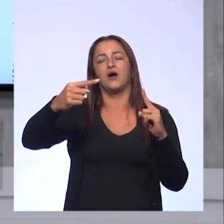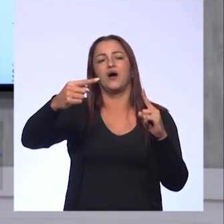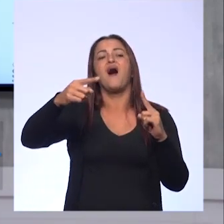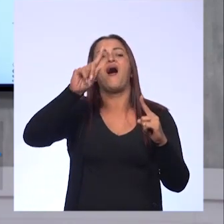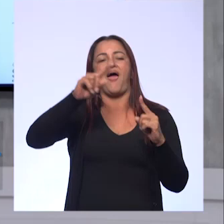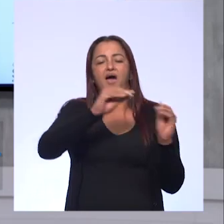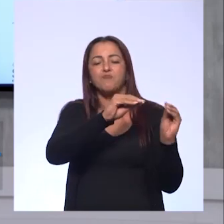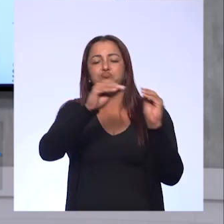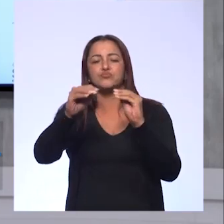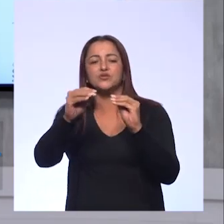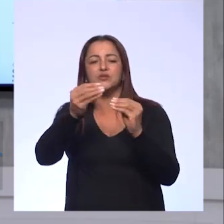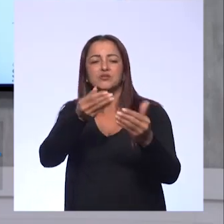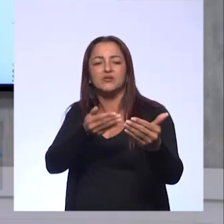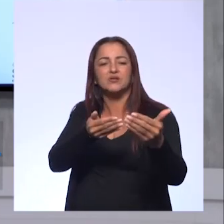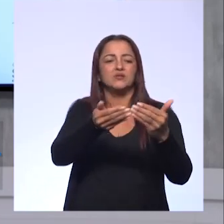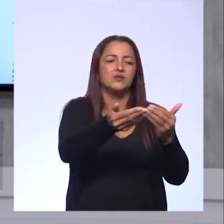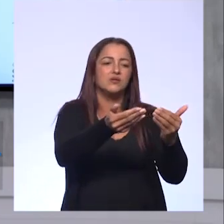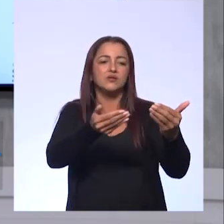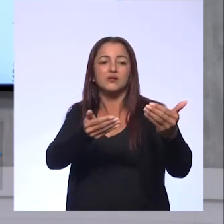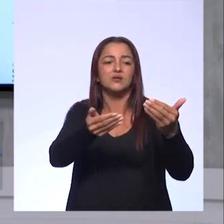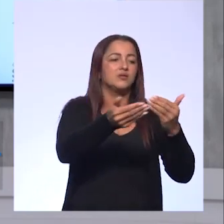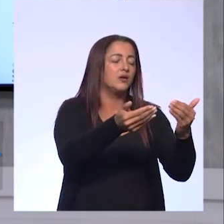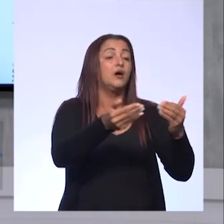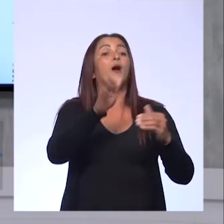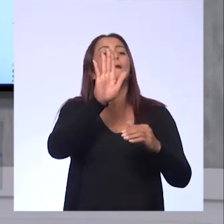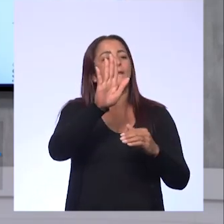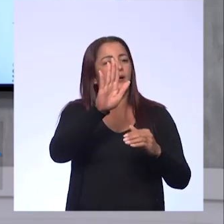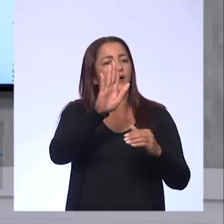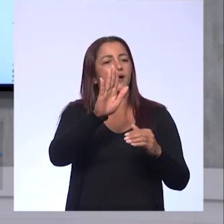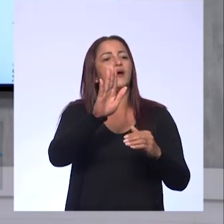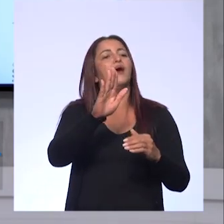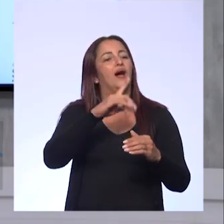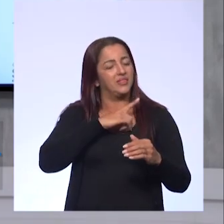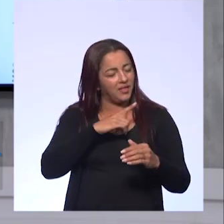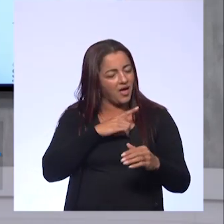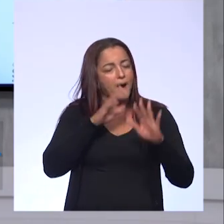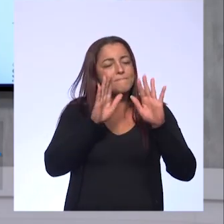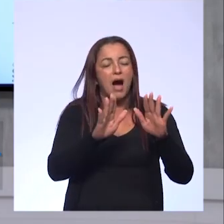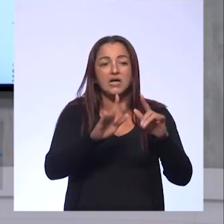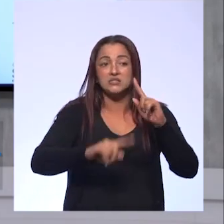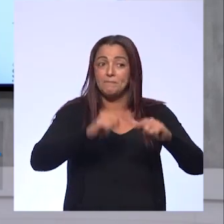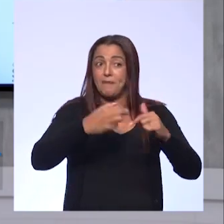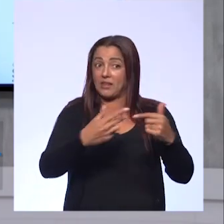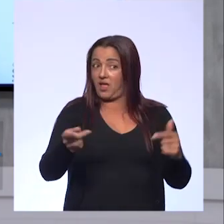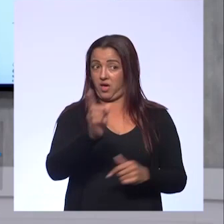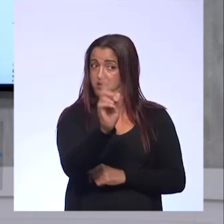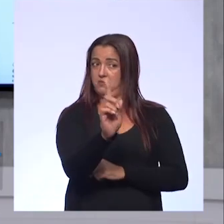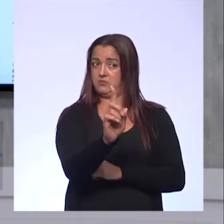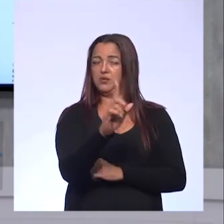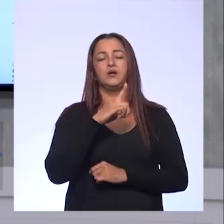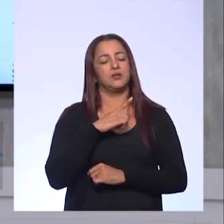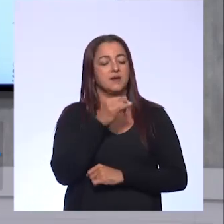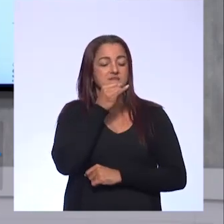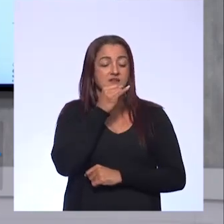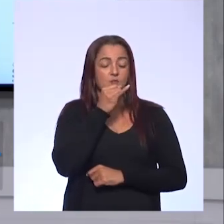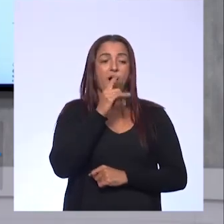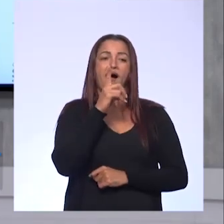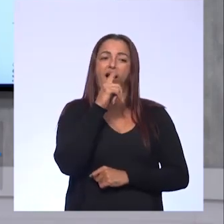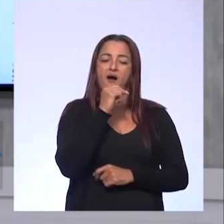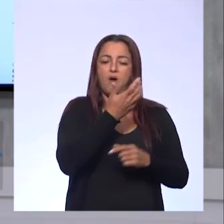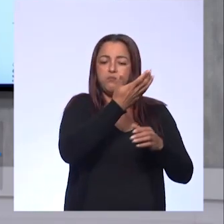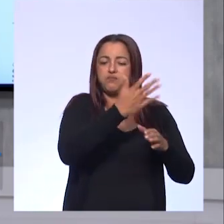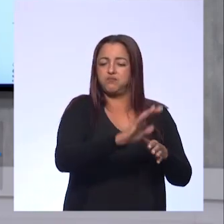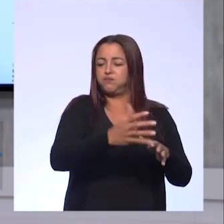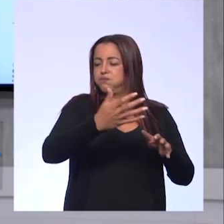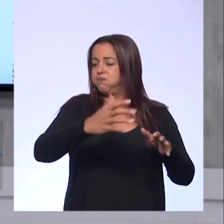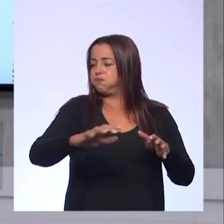quando uma onda passa por você ela não ficar rega pensar no caso da onda do mar a onda do mar também não que